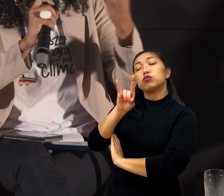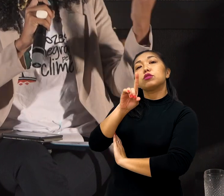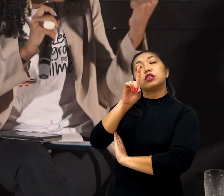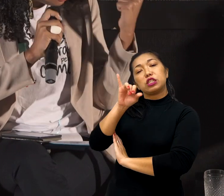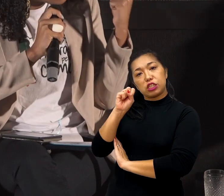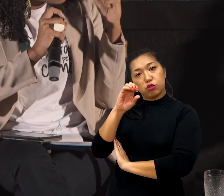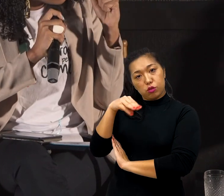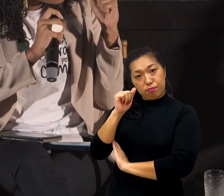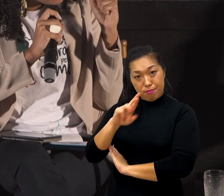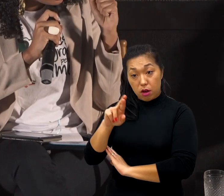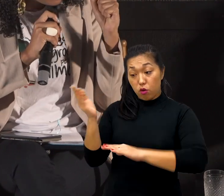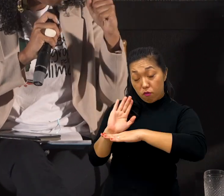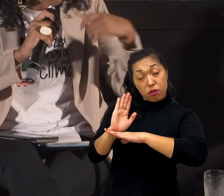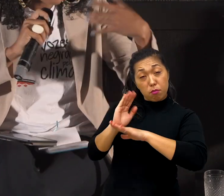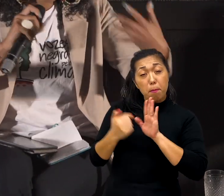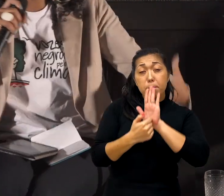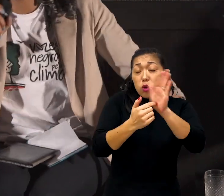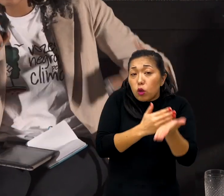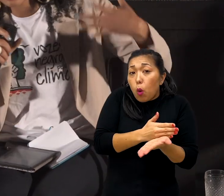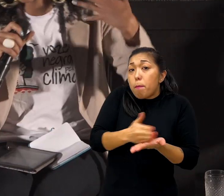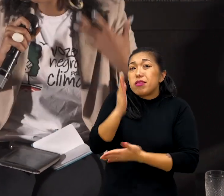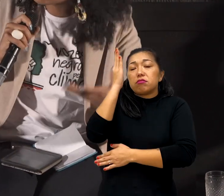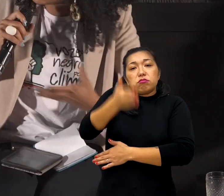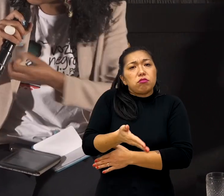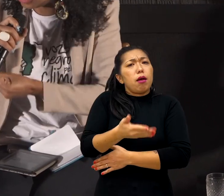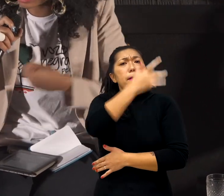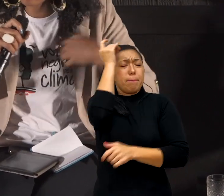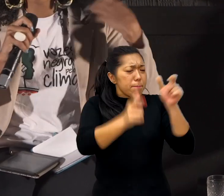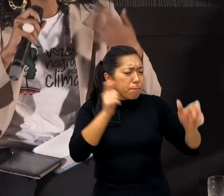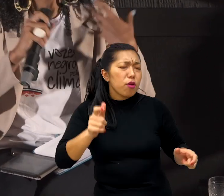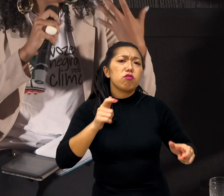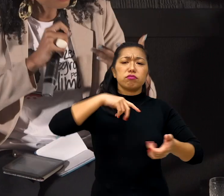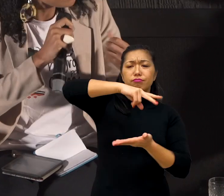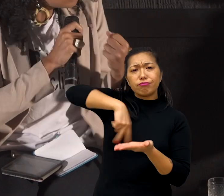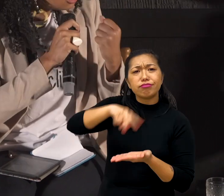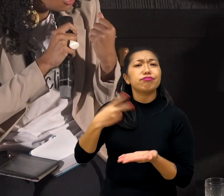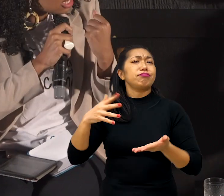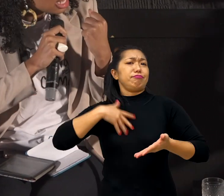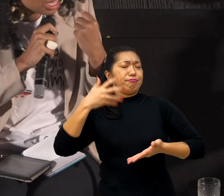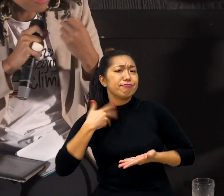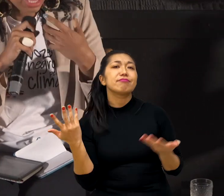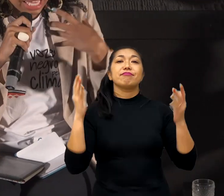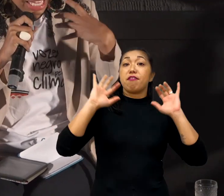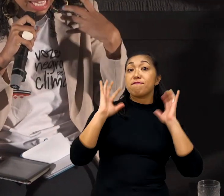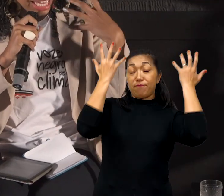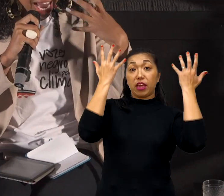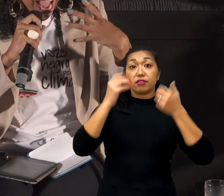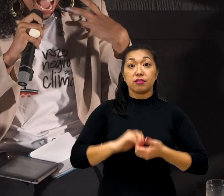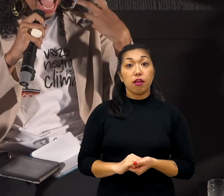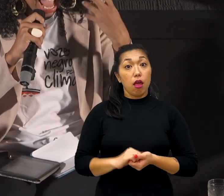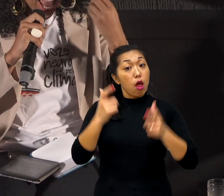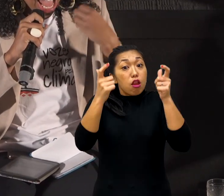é apresentado, logo no início, pessoal festeiro, dançando, que a Ana trouxe, que também é um lugar de alegria.